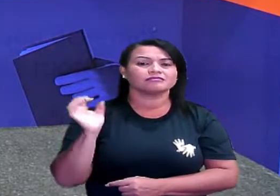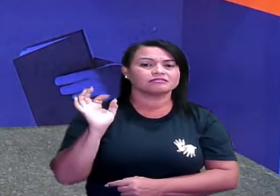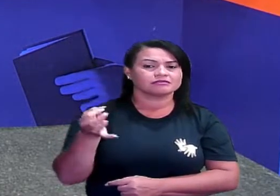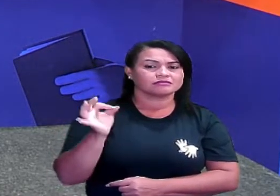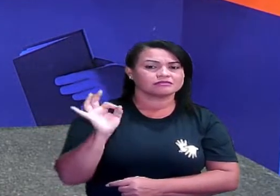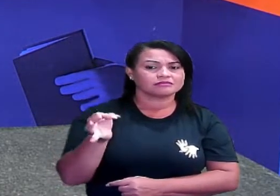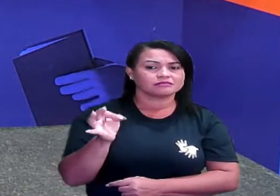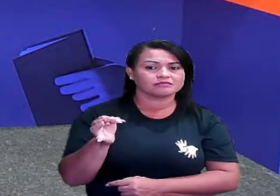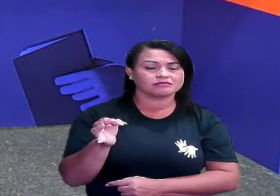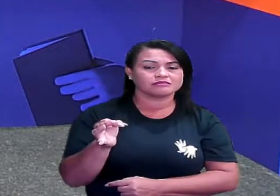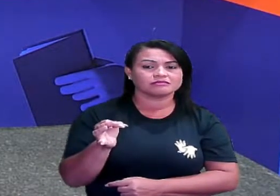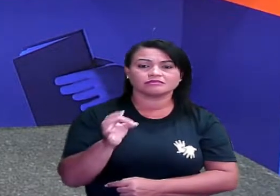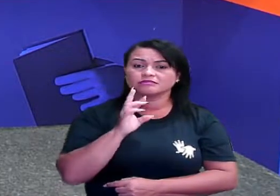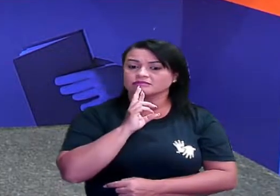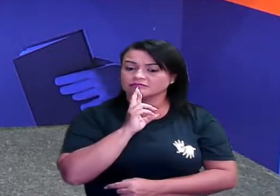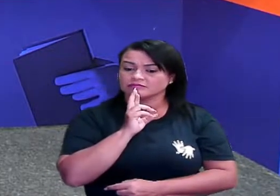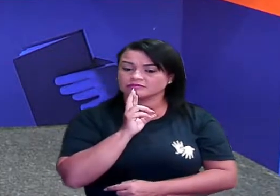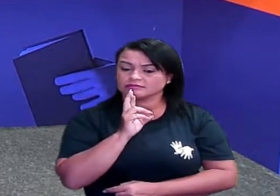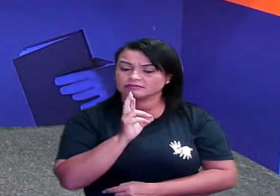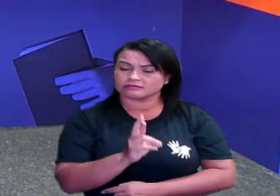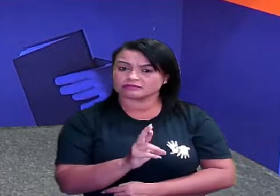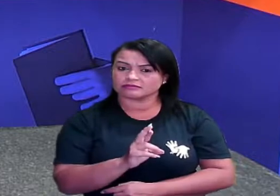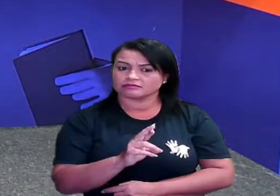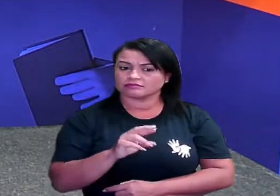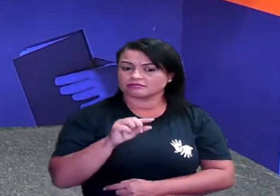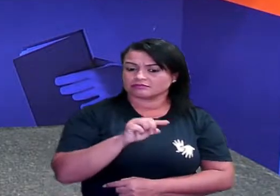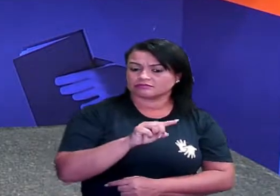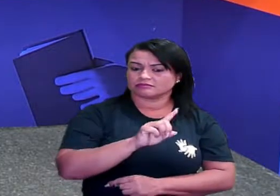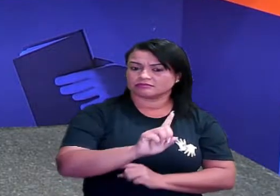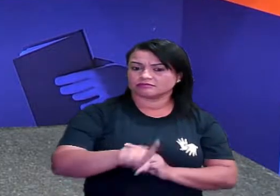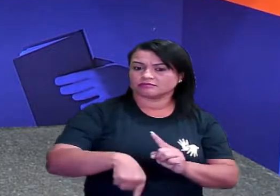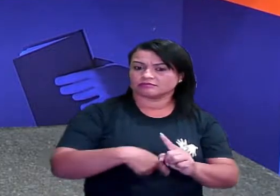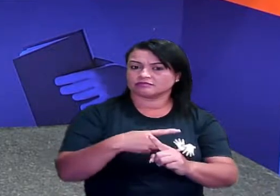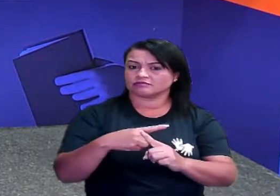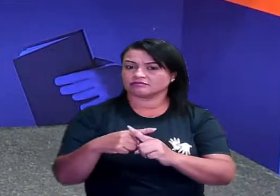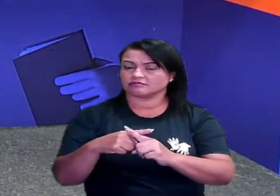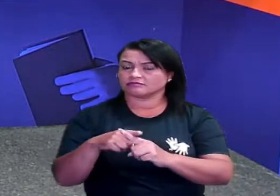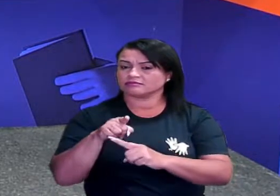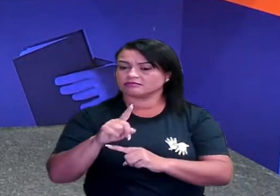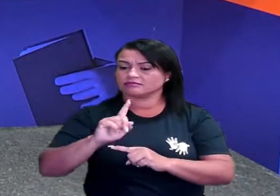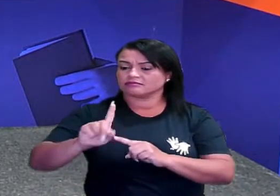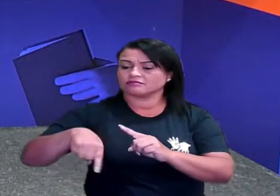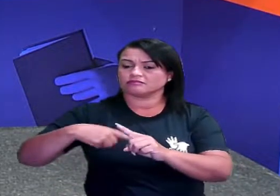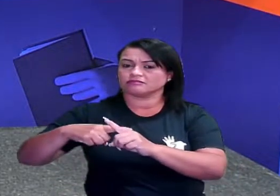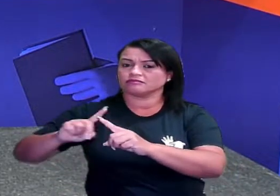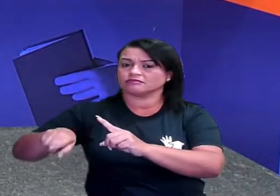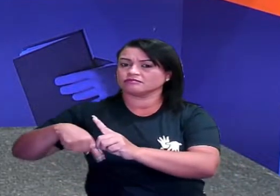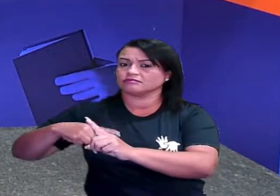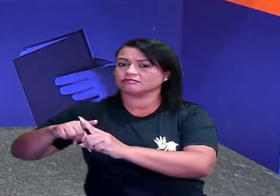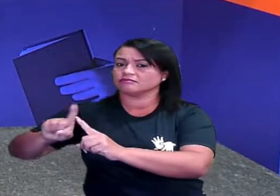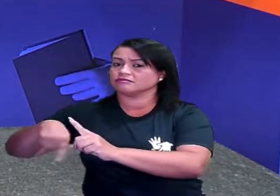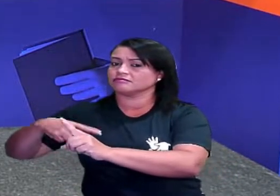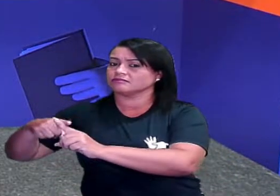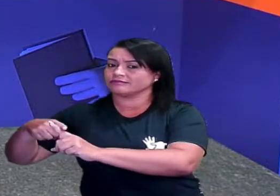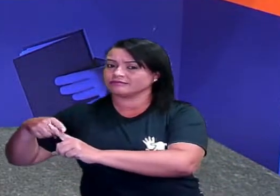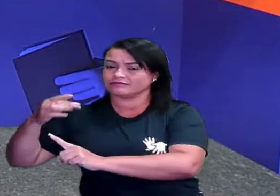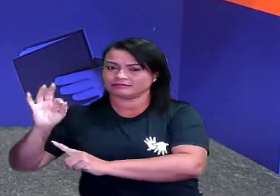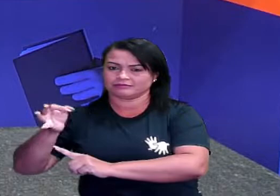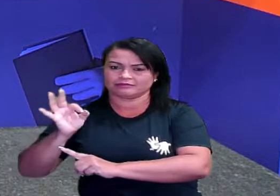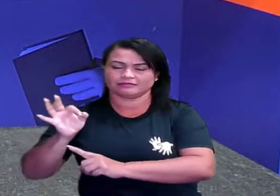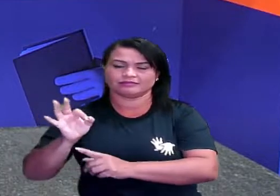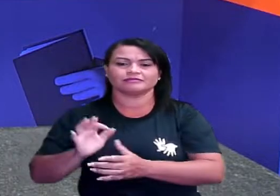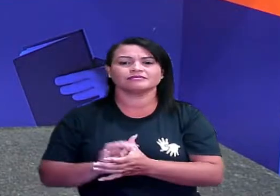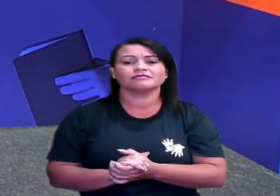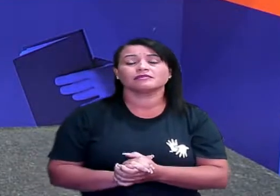certo? Então, o resultado de um, a gente multiplica com o próximo. E assim por diante. Tá